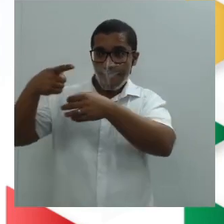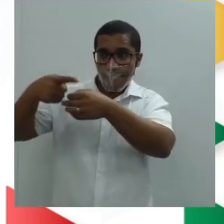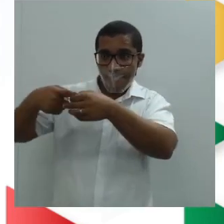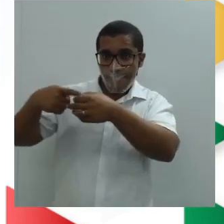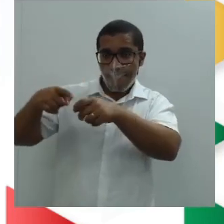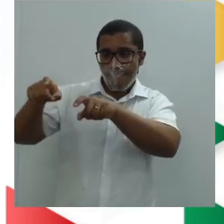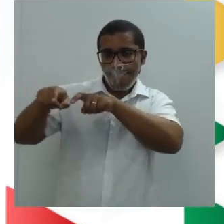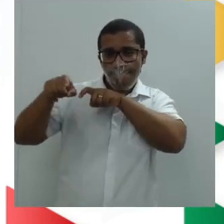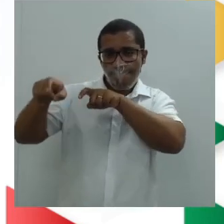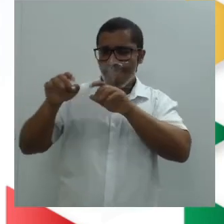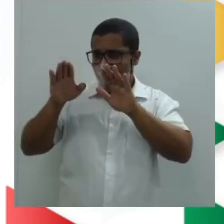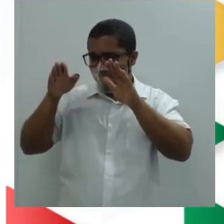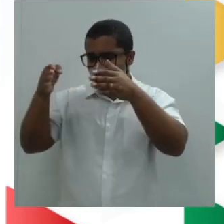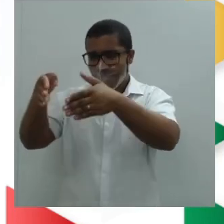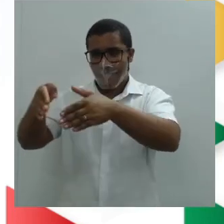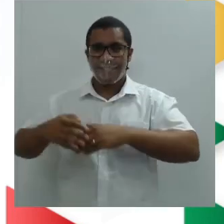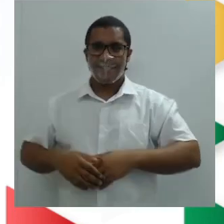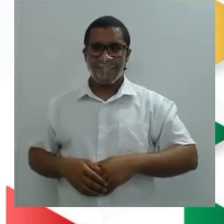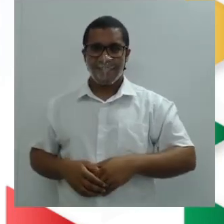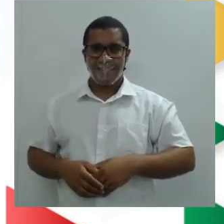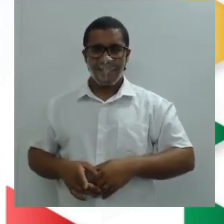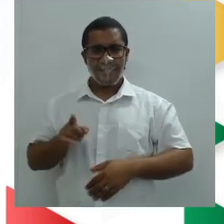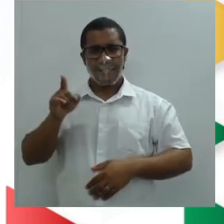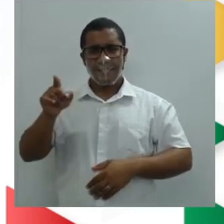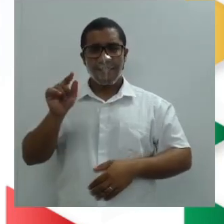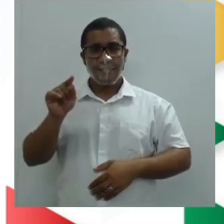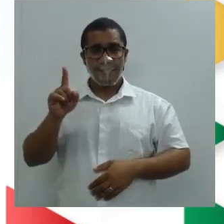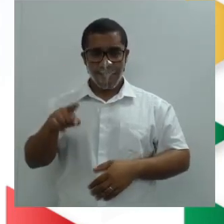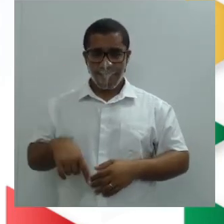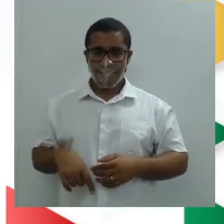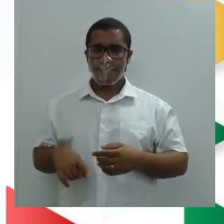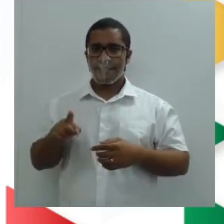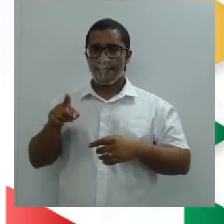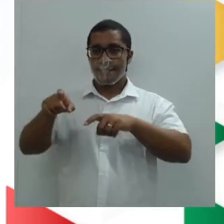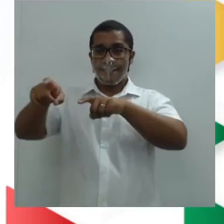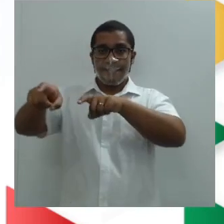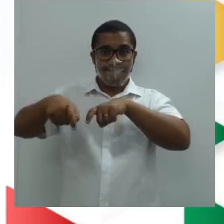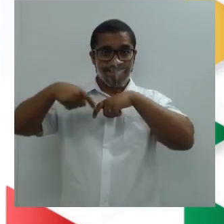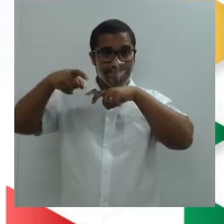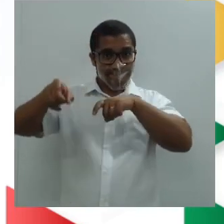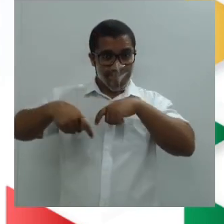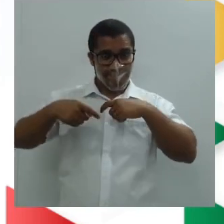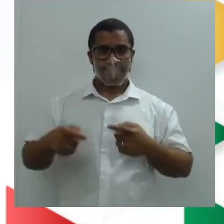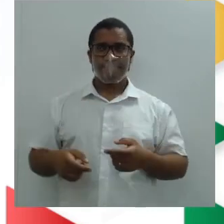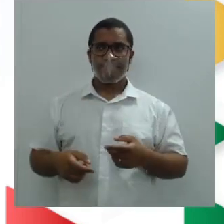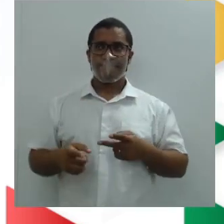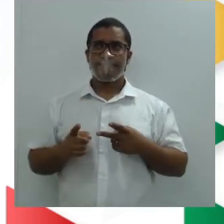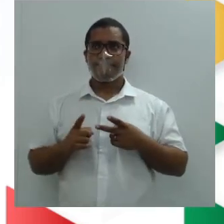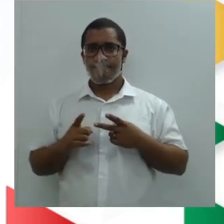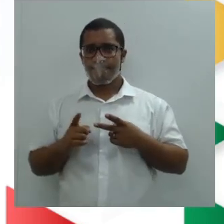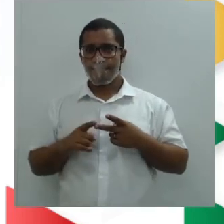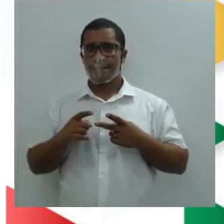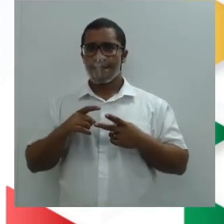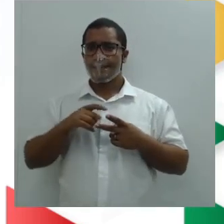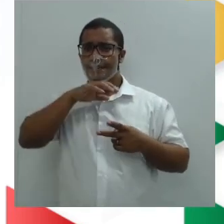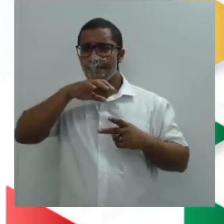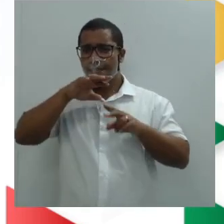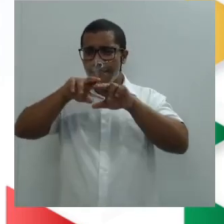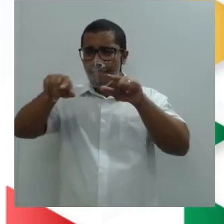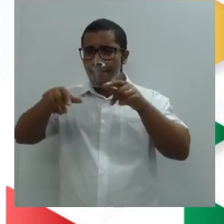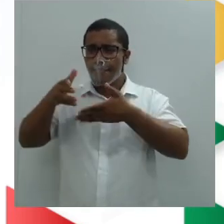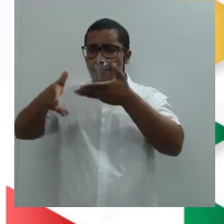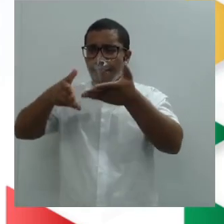predominantemente envolvidas com a atividade do setor primário, que são agricultura, pecuária